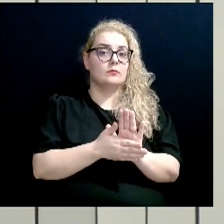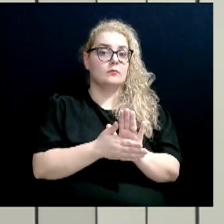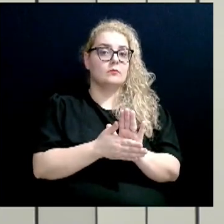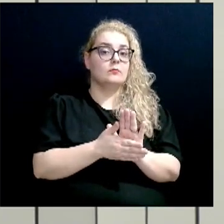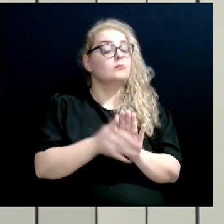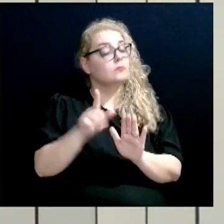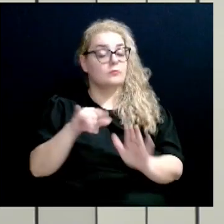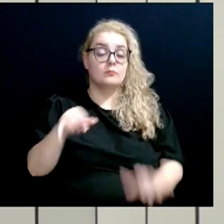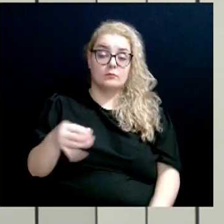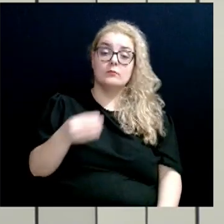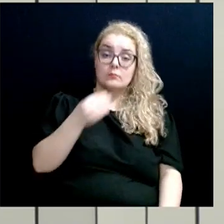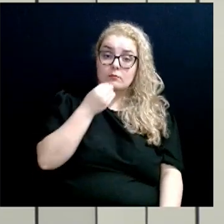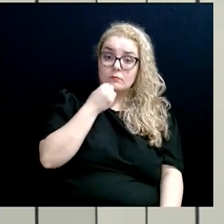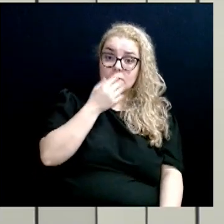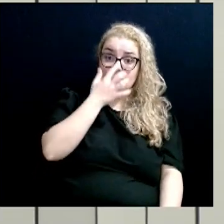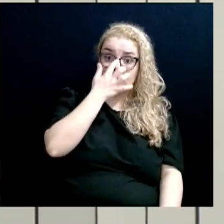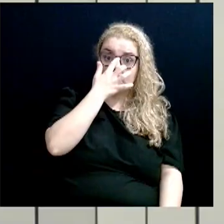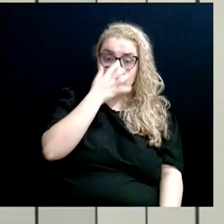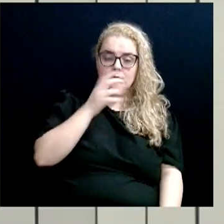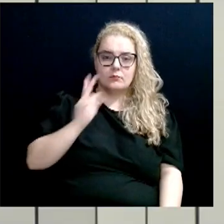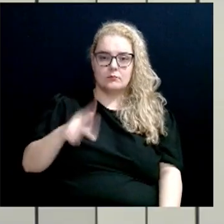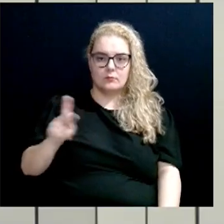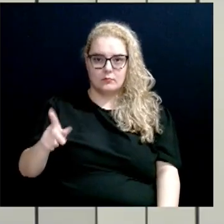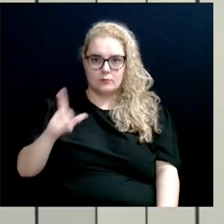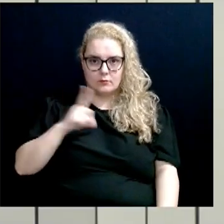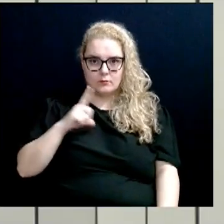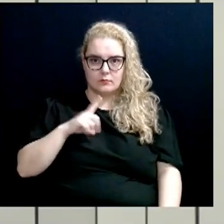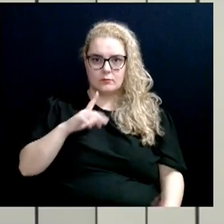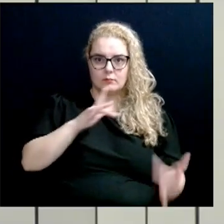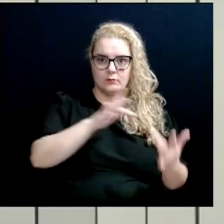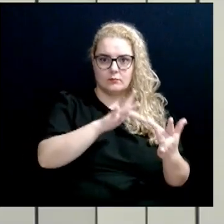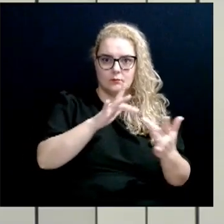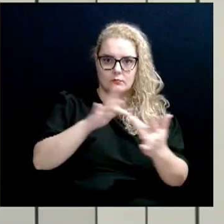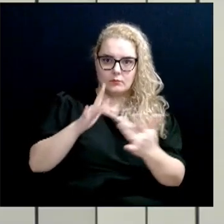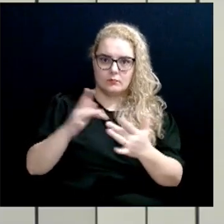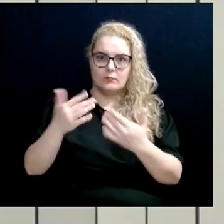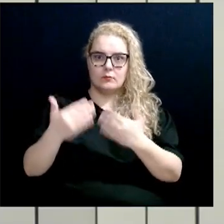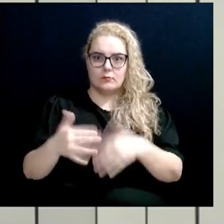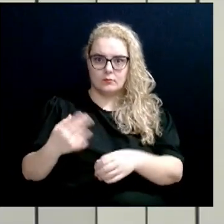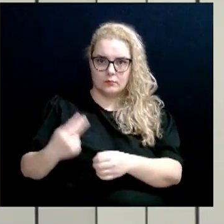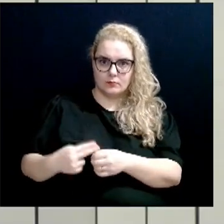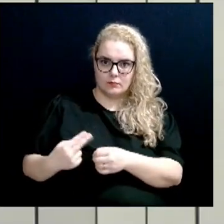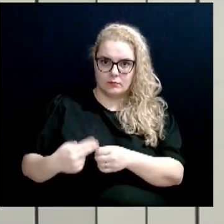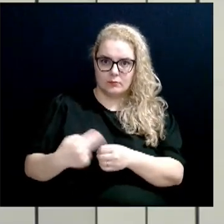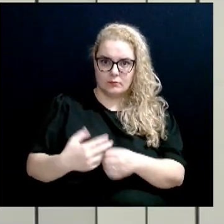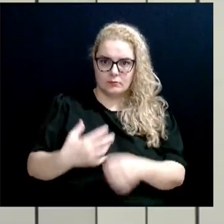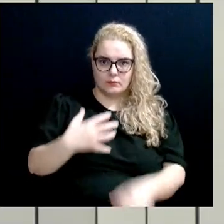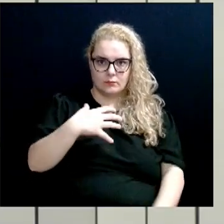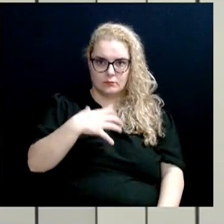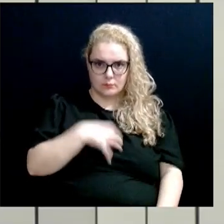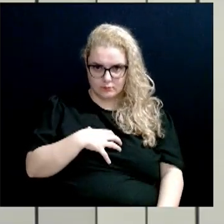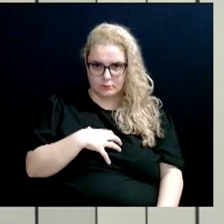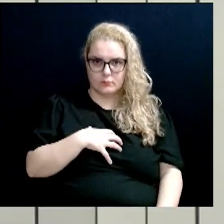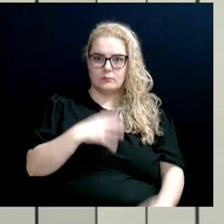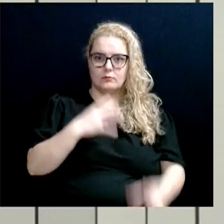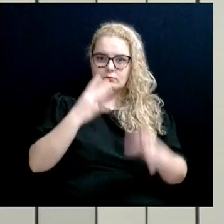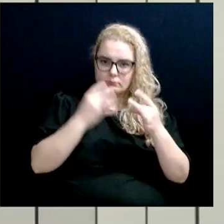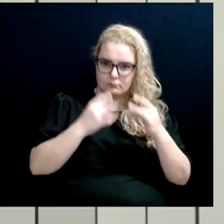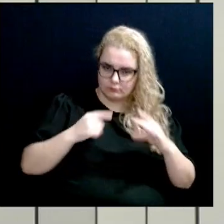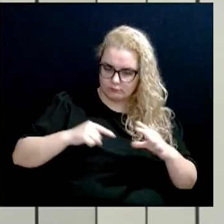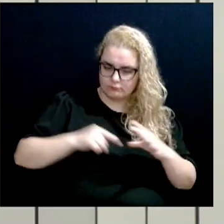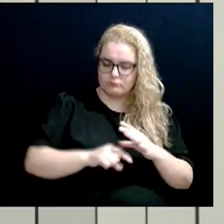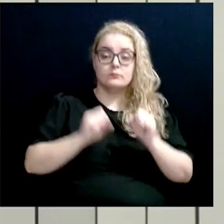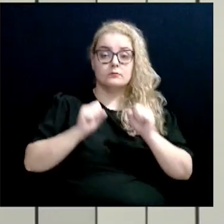para que os professores tenham contato com as provas da Unicamp de maneira mais aprofundada, para que possam